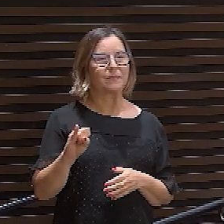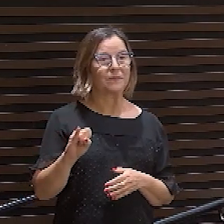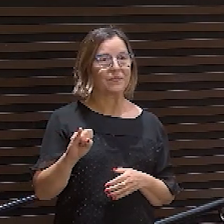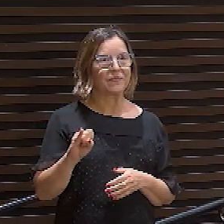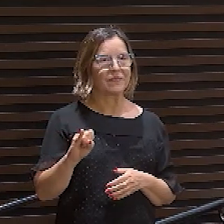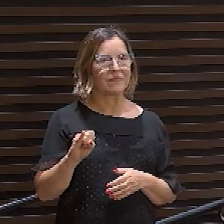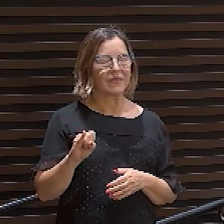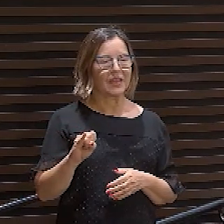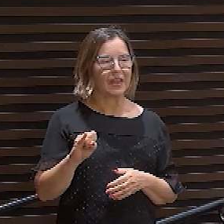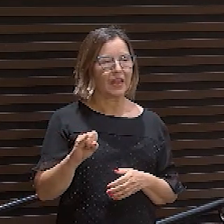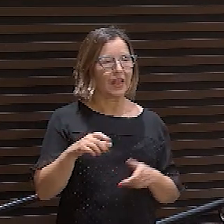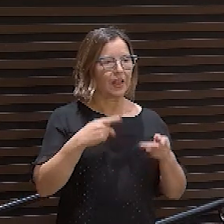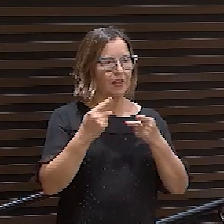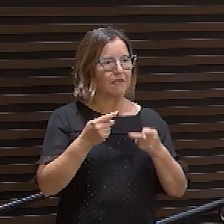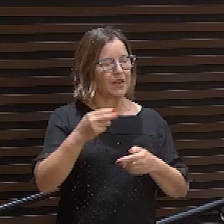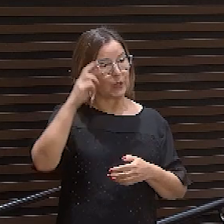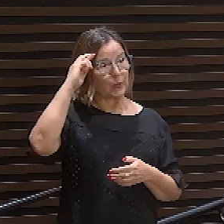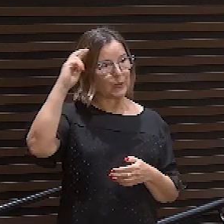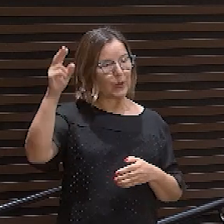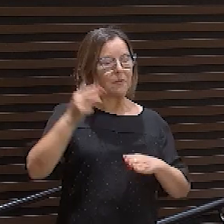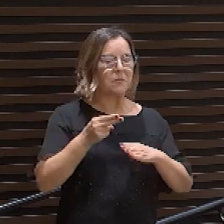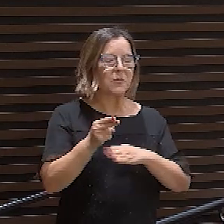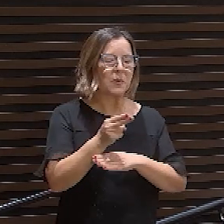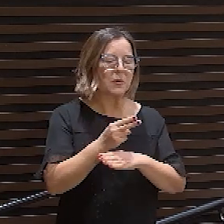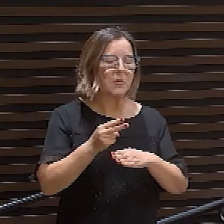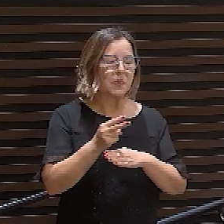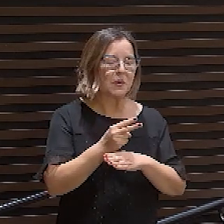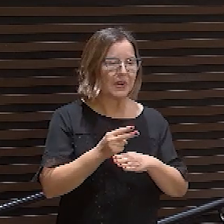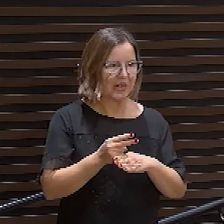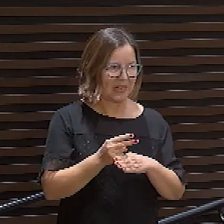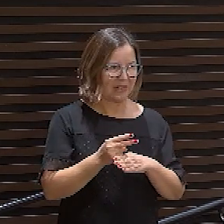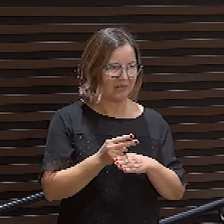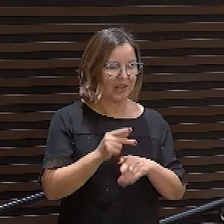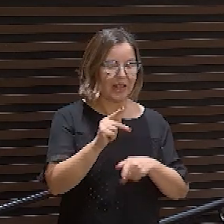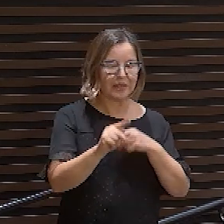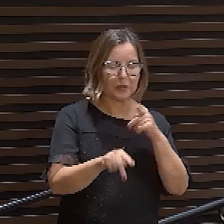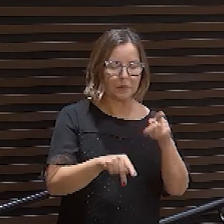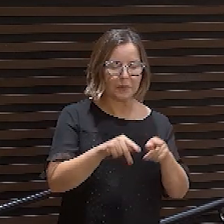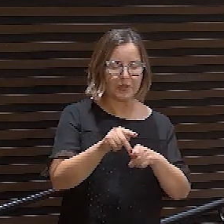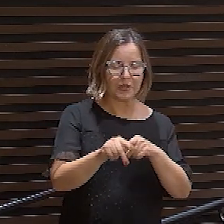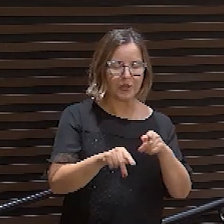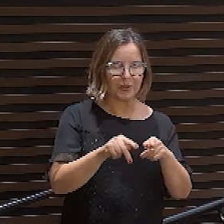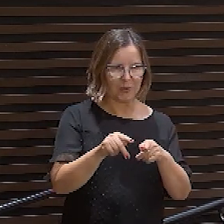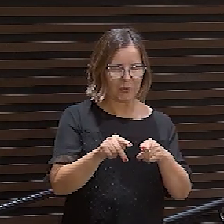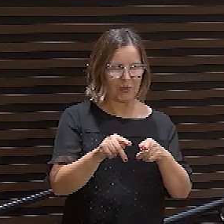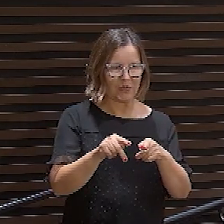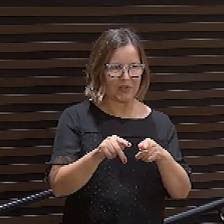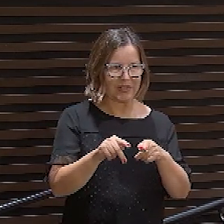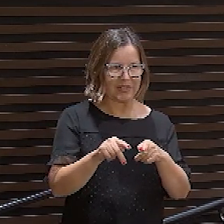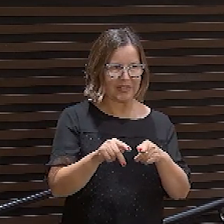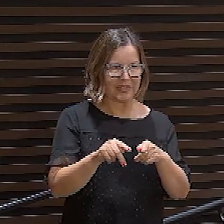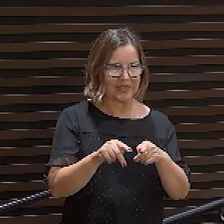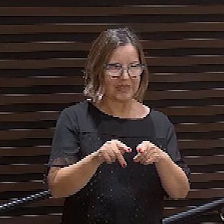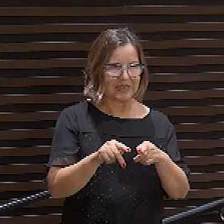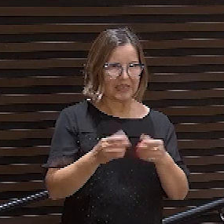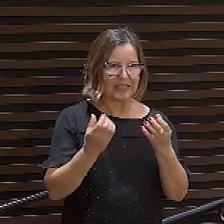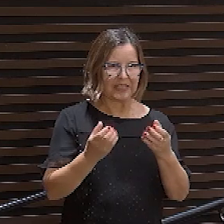estava procurando aqueles que colocassem o seu coração na sua presença.